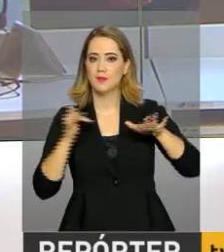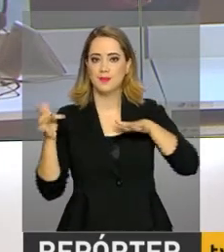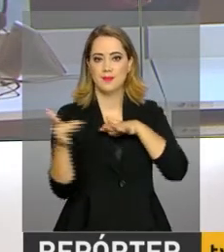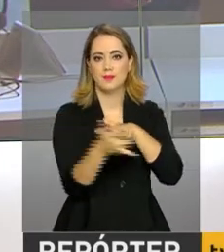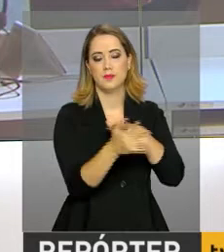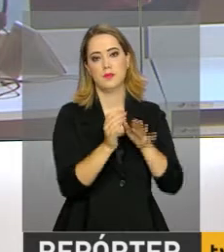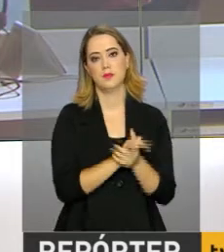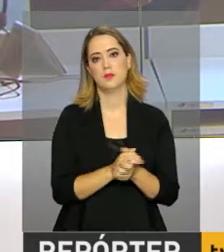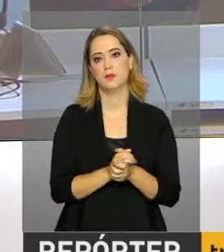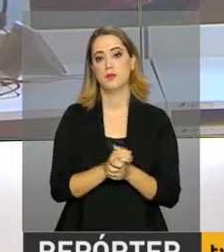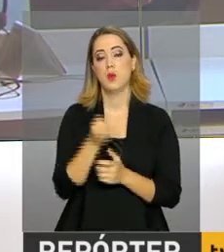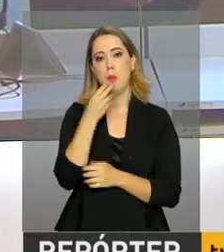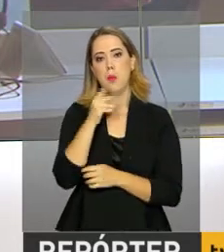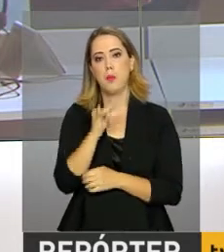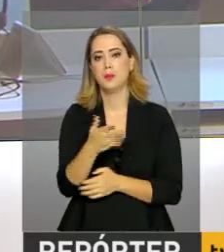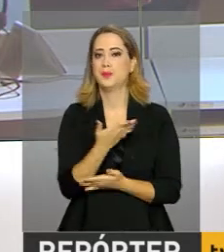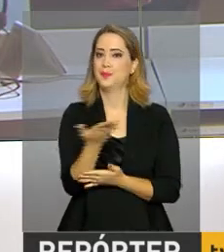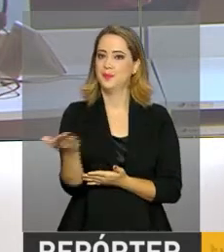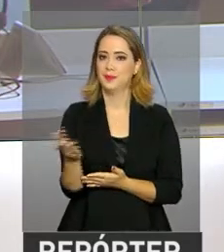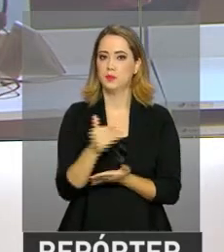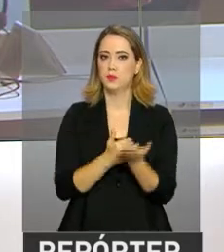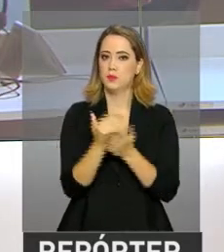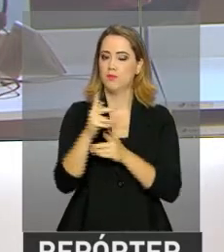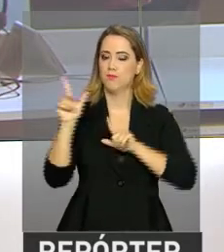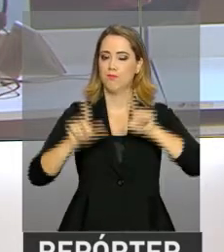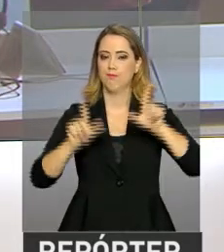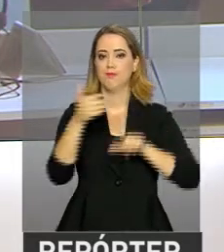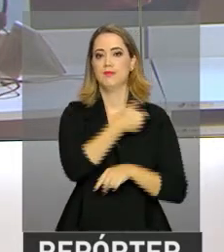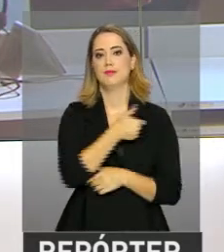redes sociais. Um bom dia para você e continue com a